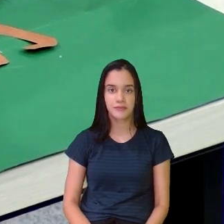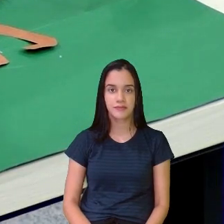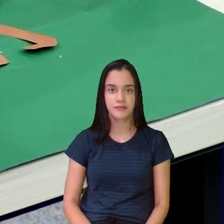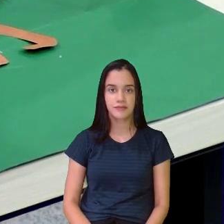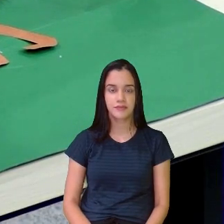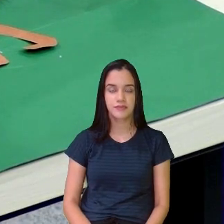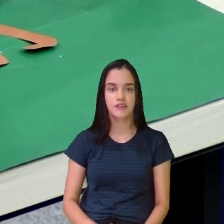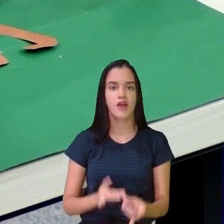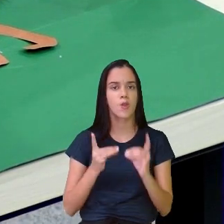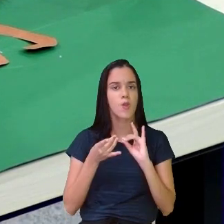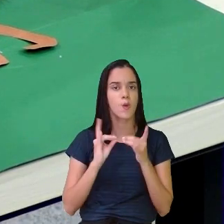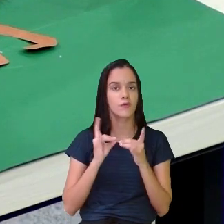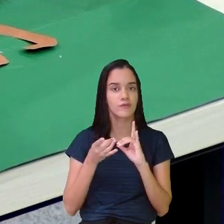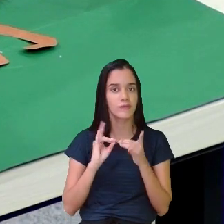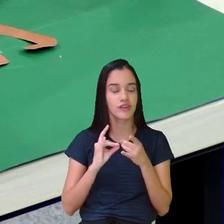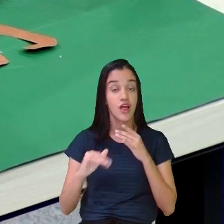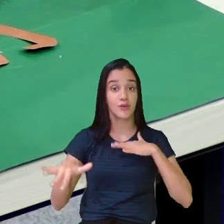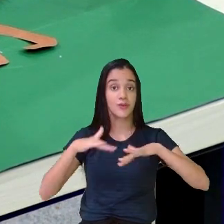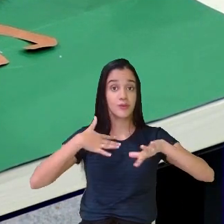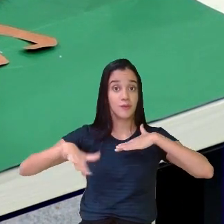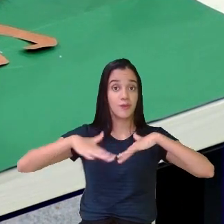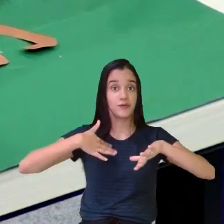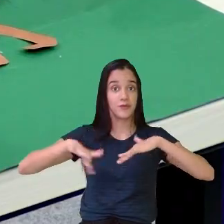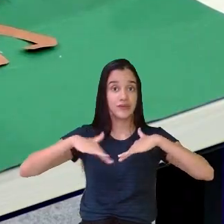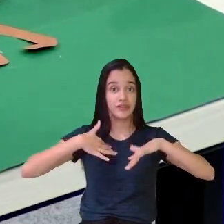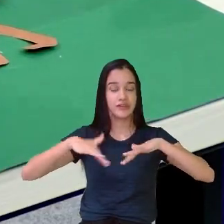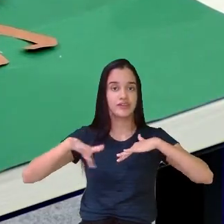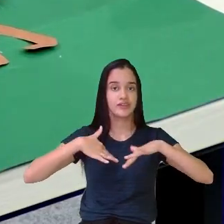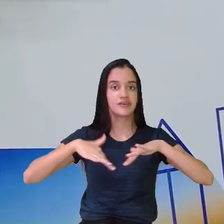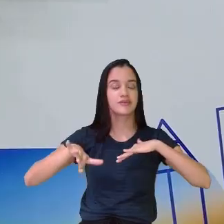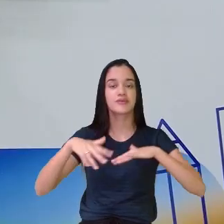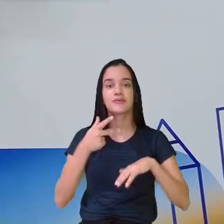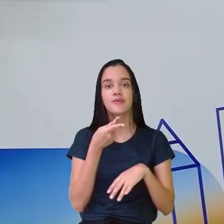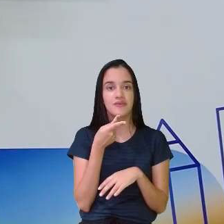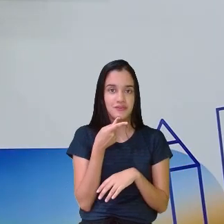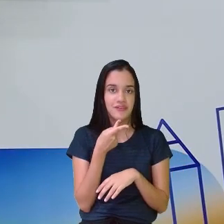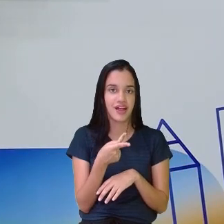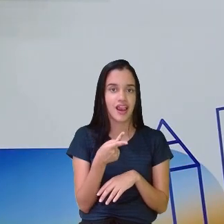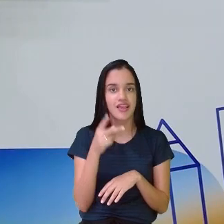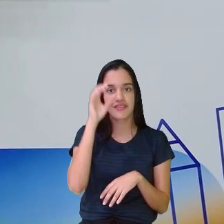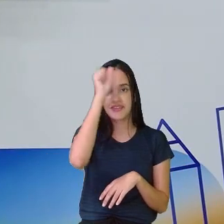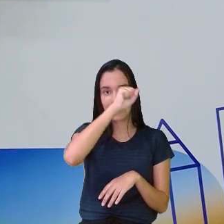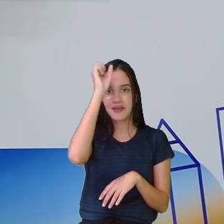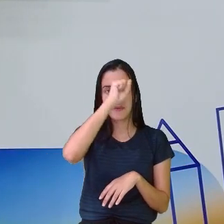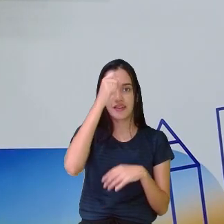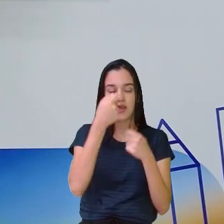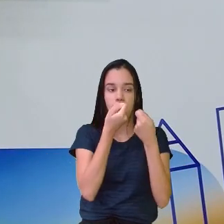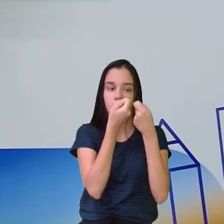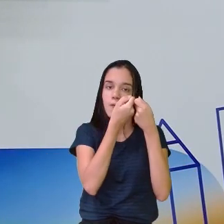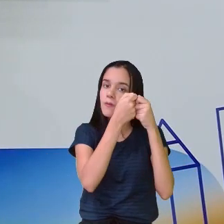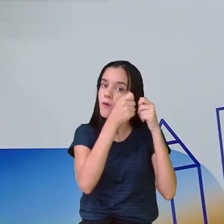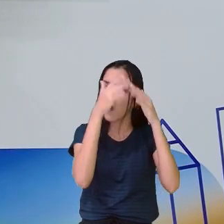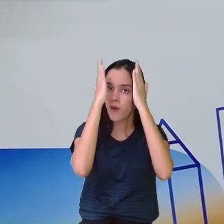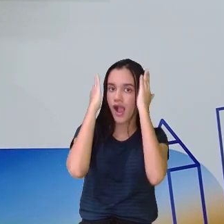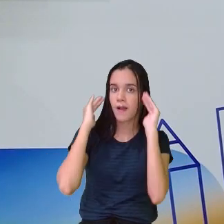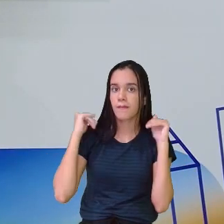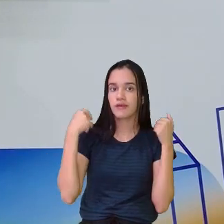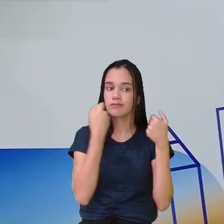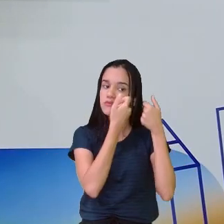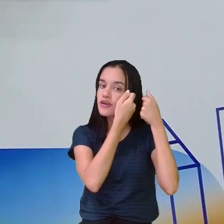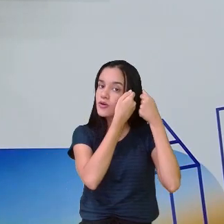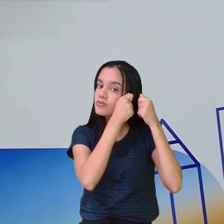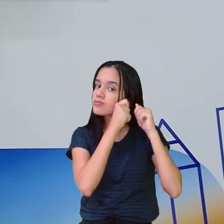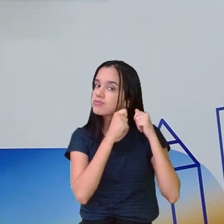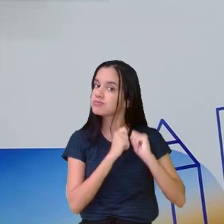A nossa oficina é uma oficina de movimento, porque, como eu falei, a gente vai aprender a fazer o trançado dela. Vai chegar na melhor parte,